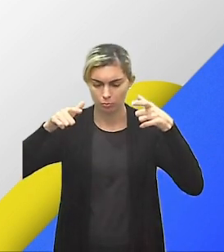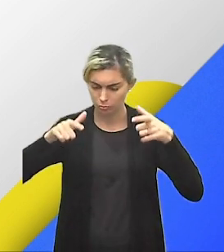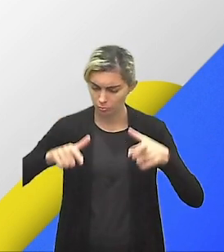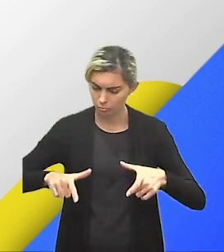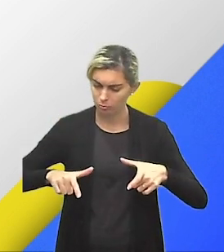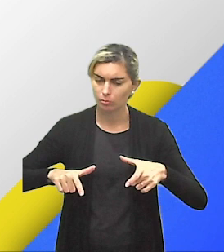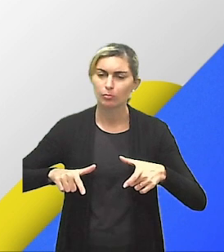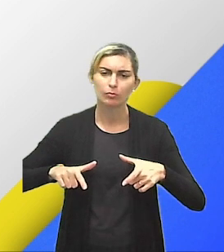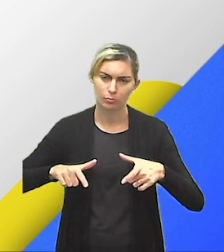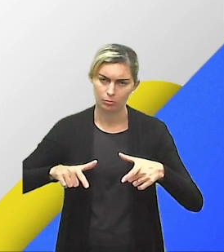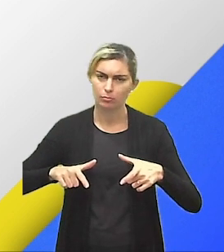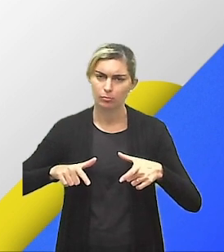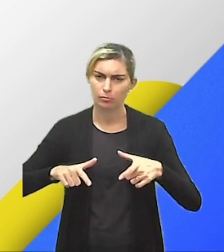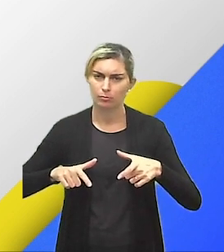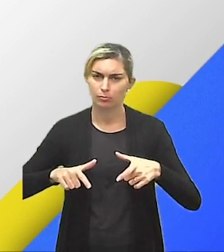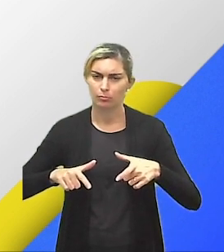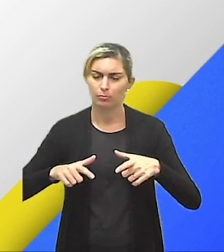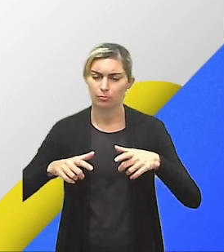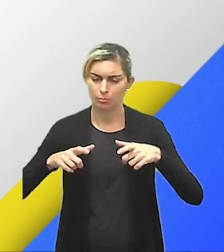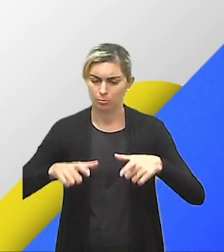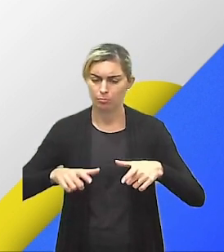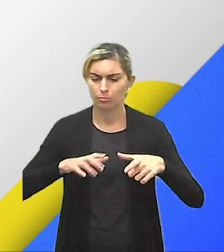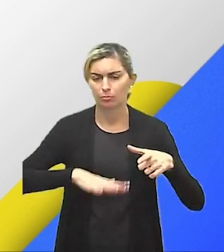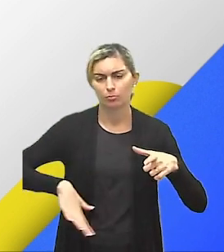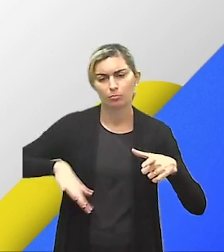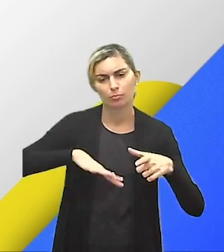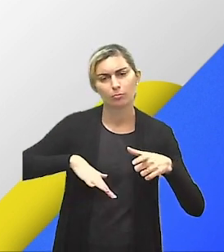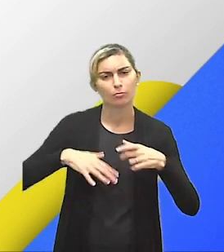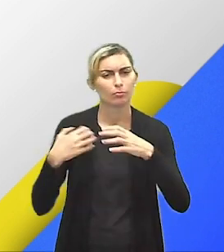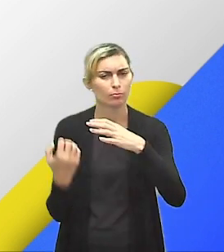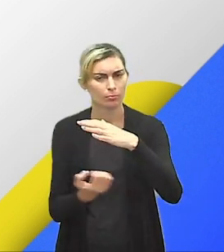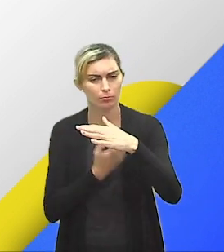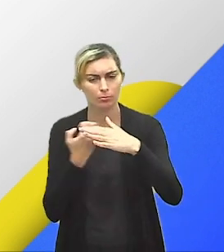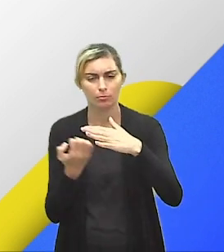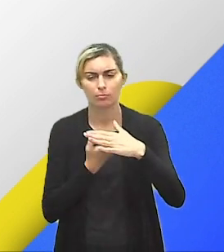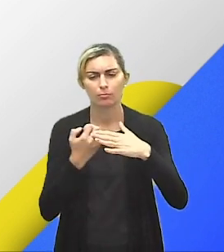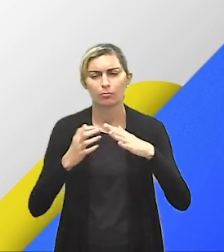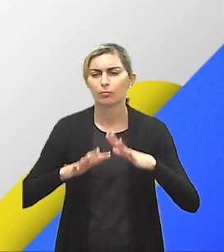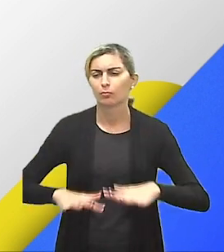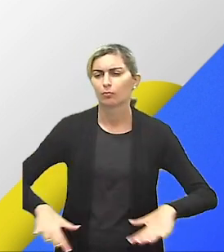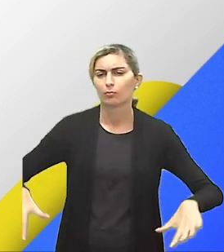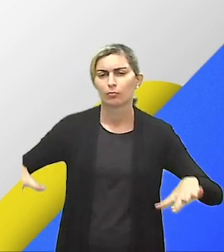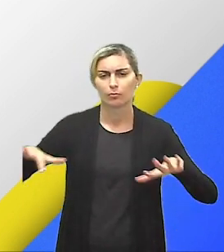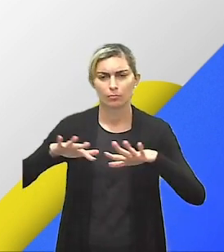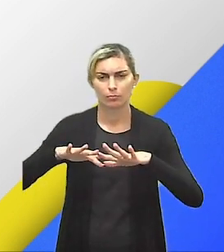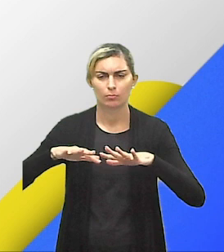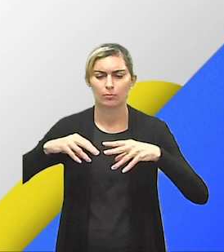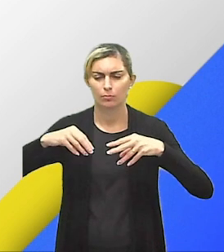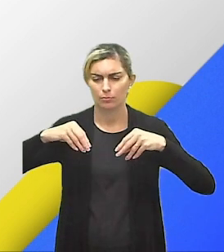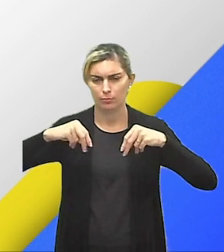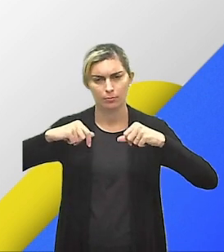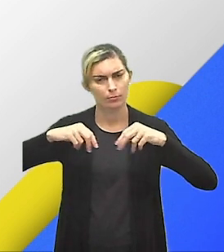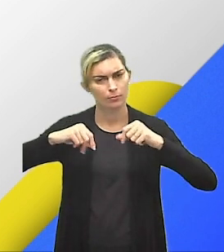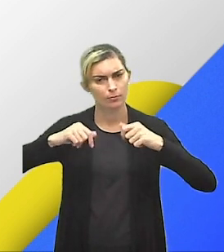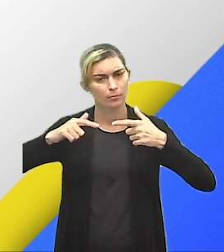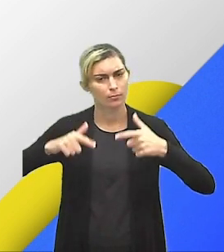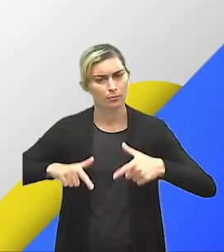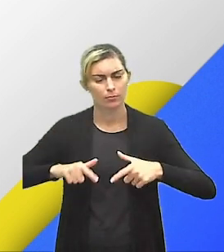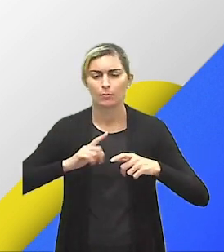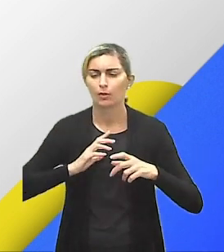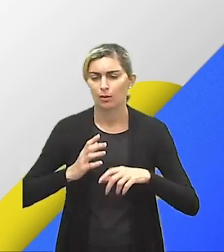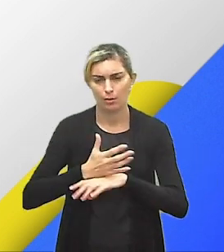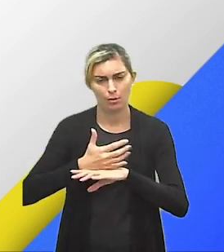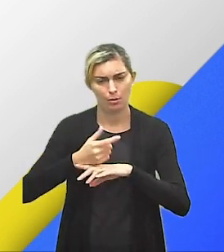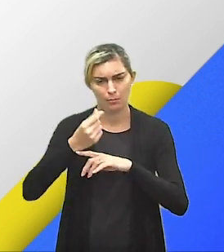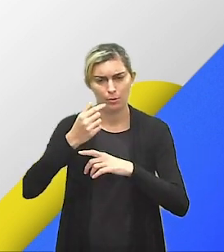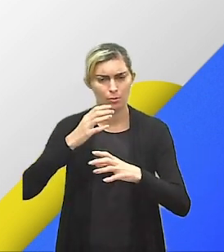a organização está situada, né? Toda aquela parte de terreno em si. O capital de